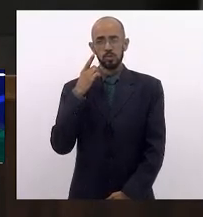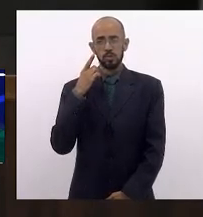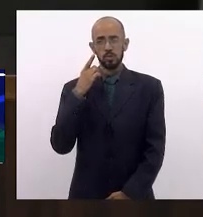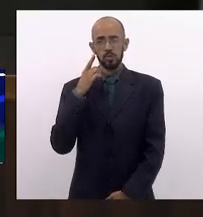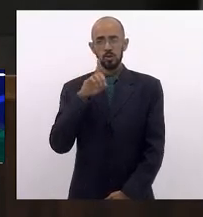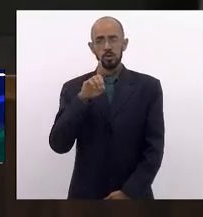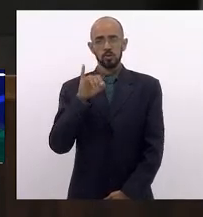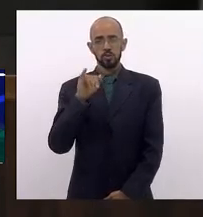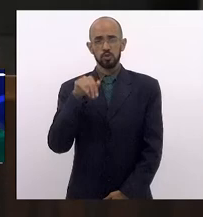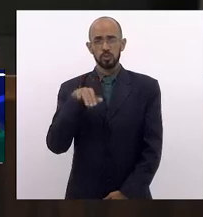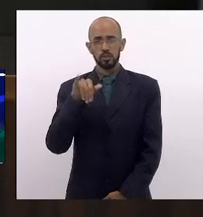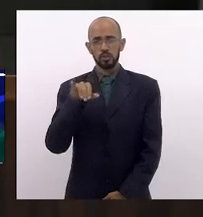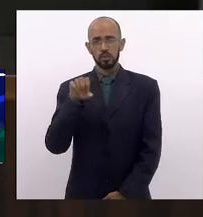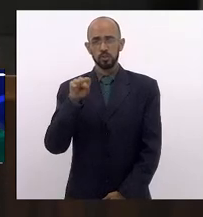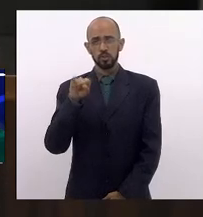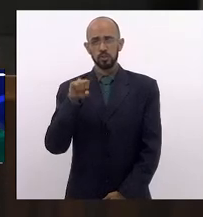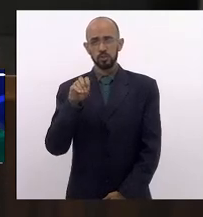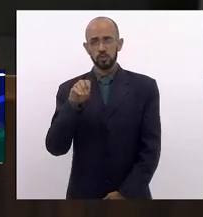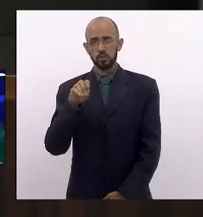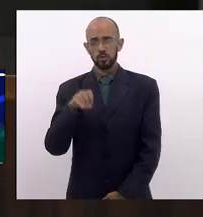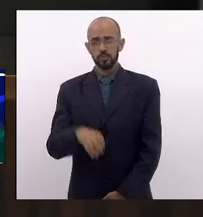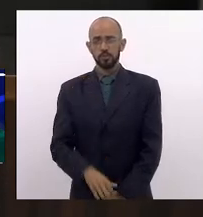o juizo lace